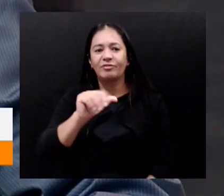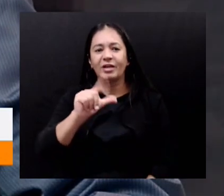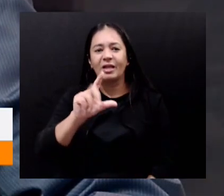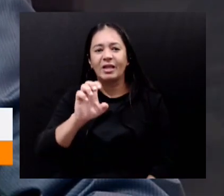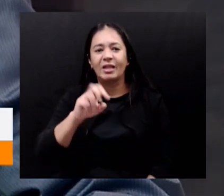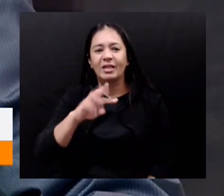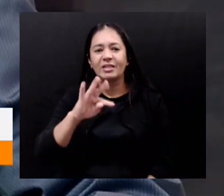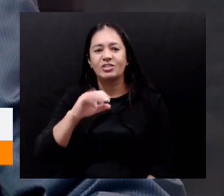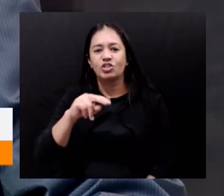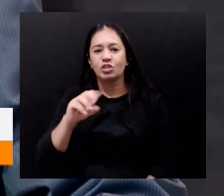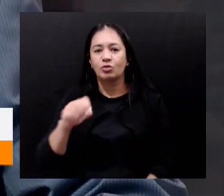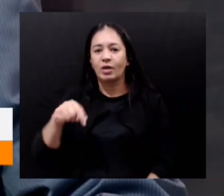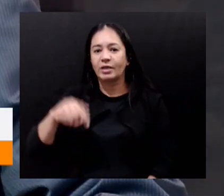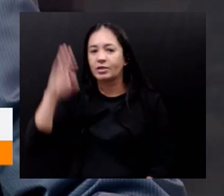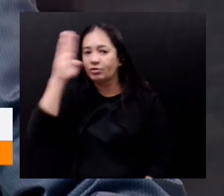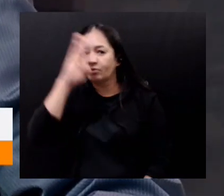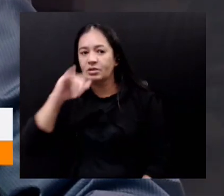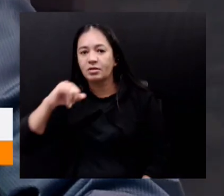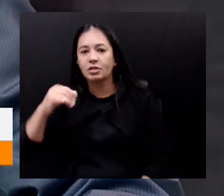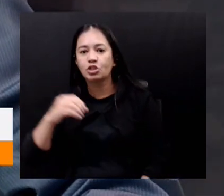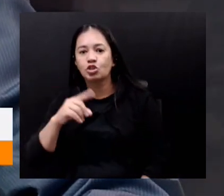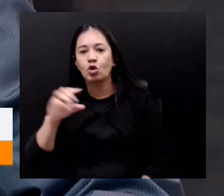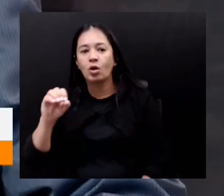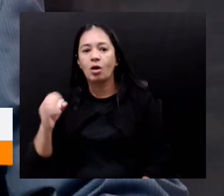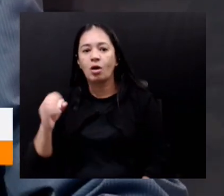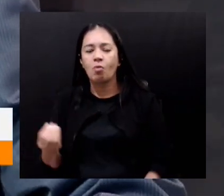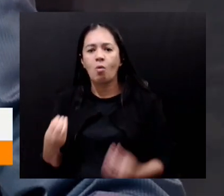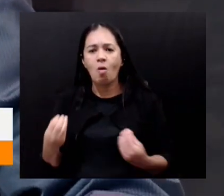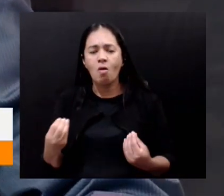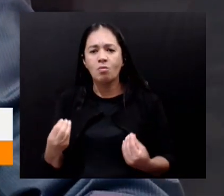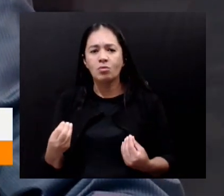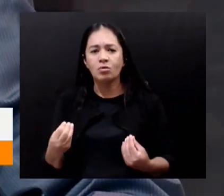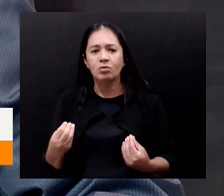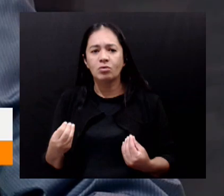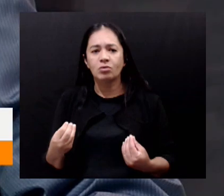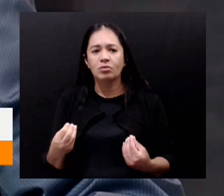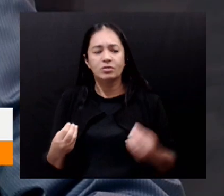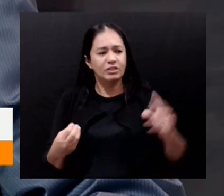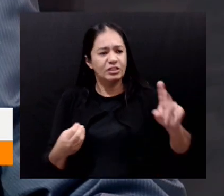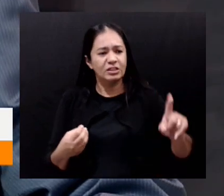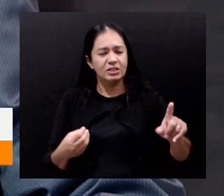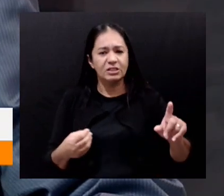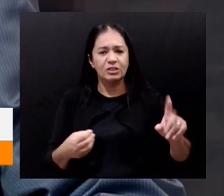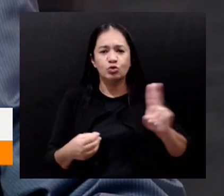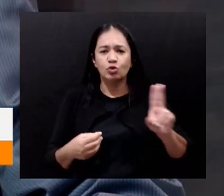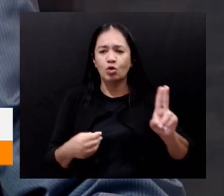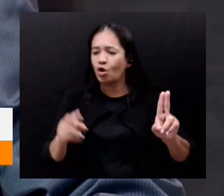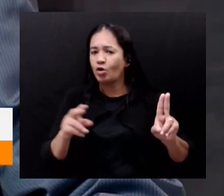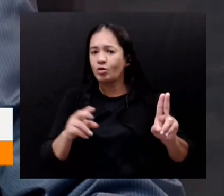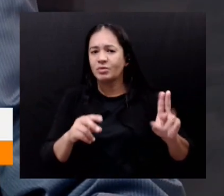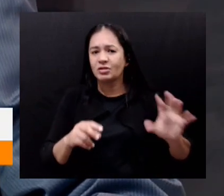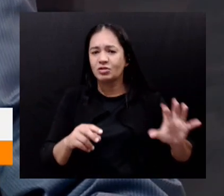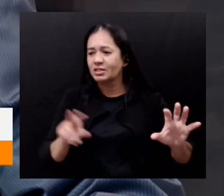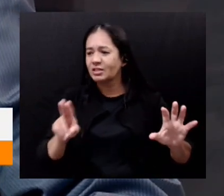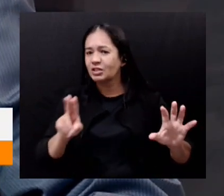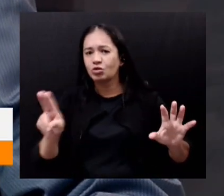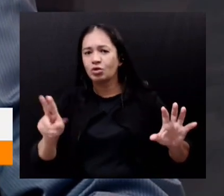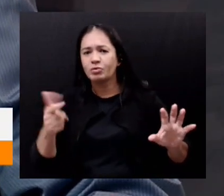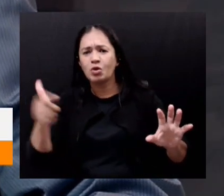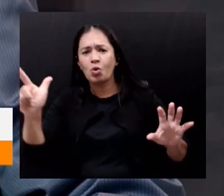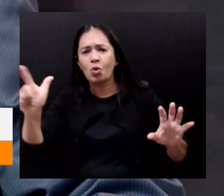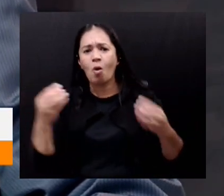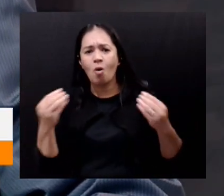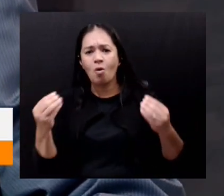João. Como que ele de João passou para ser de Valentino para João? Não encontramos, é claro, estamos falando de